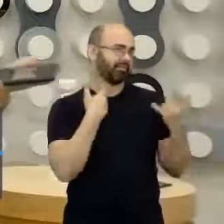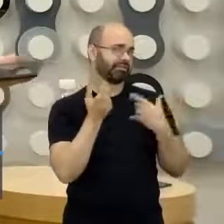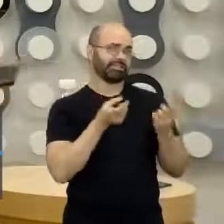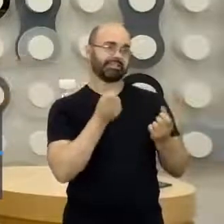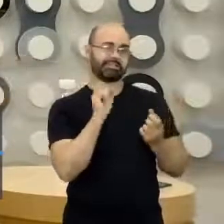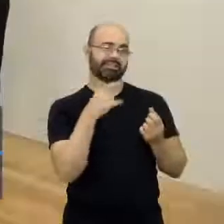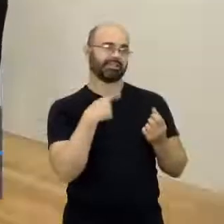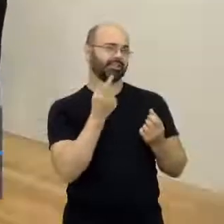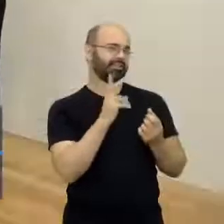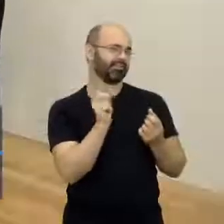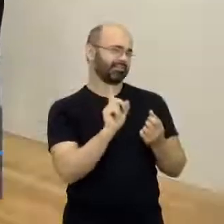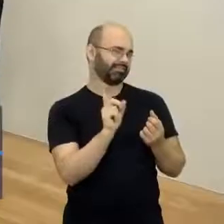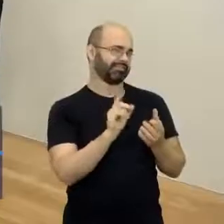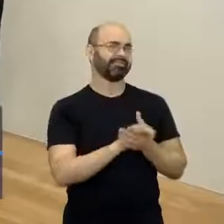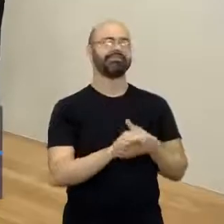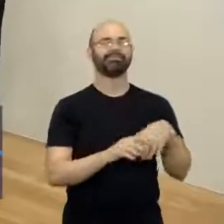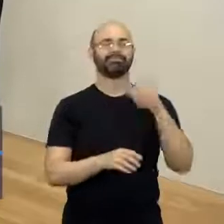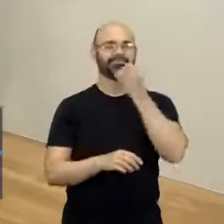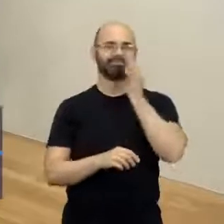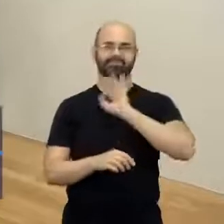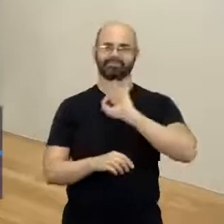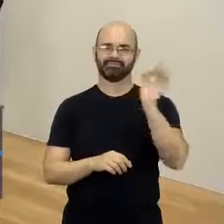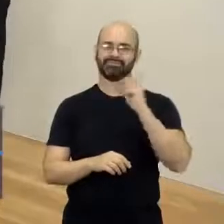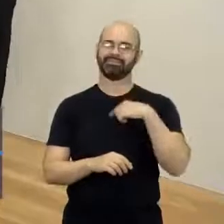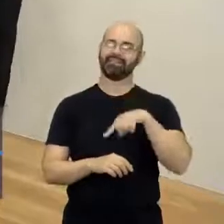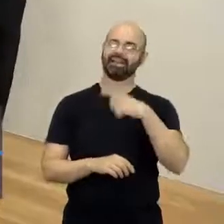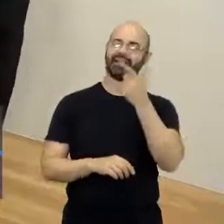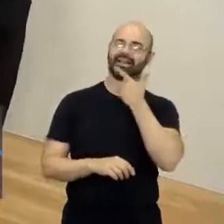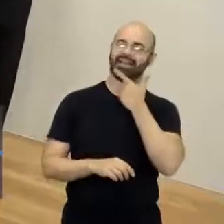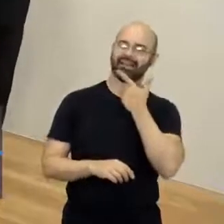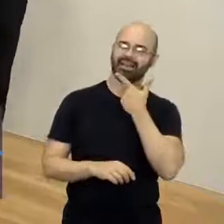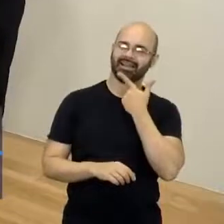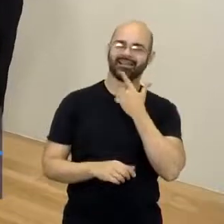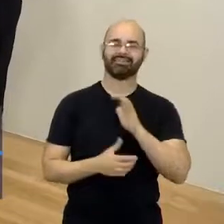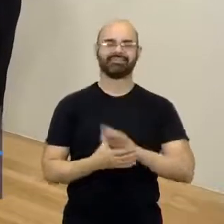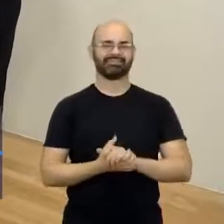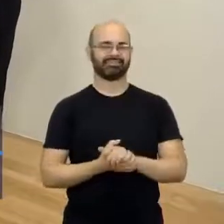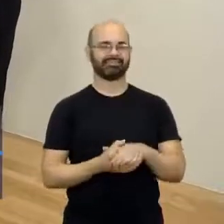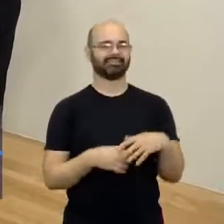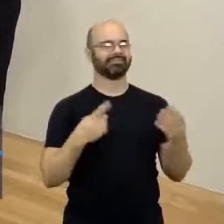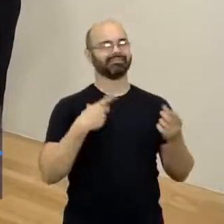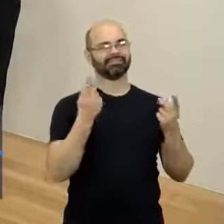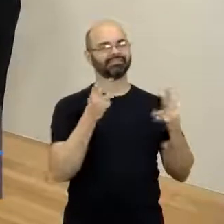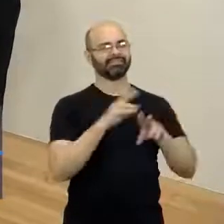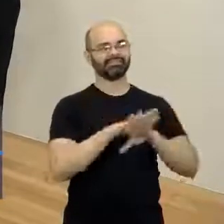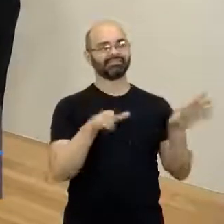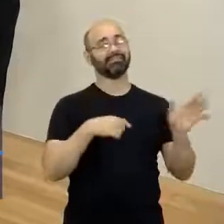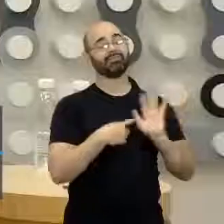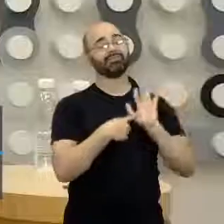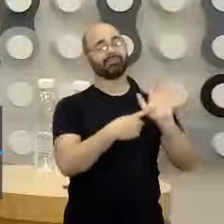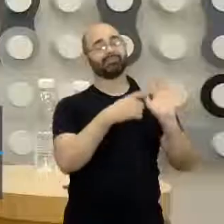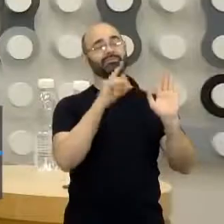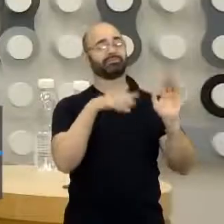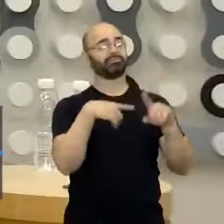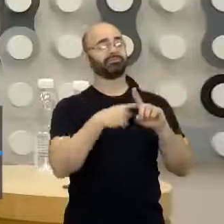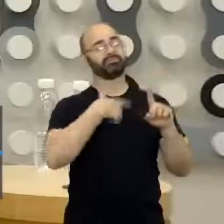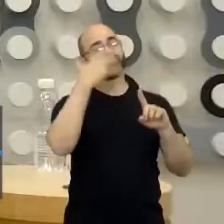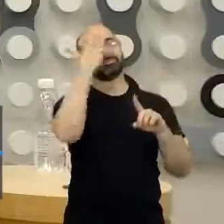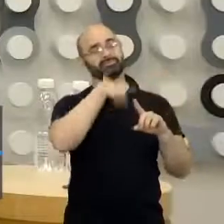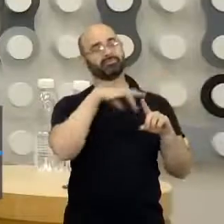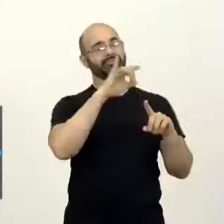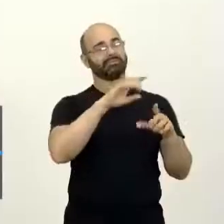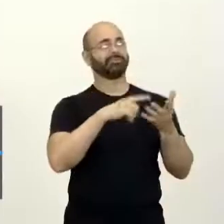vender... Muito bom, eu tô morrendo aqui, gente. Eu nem tô tentando vender mais, eu só tô mostrando porque eu achei lindo,